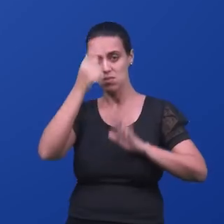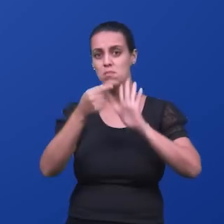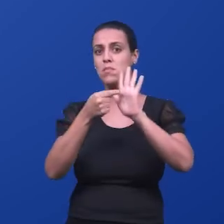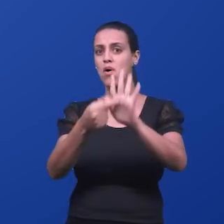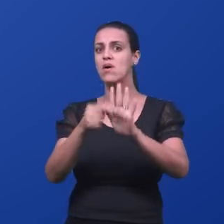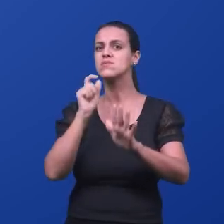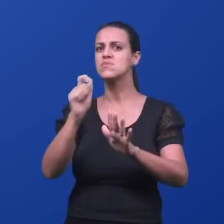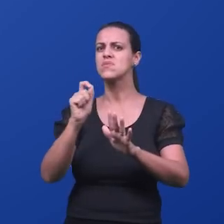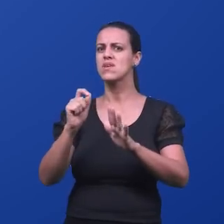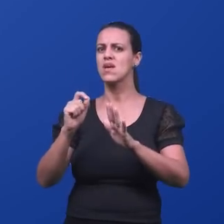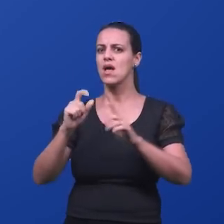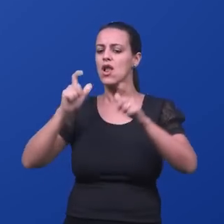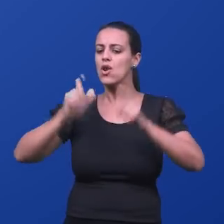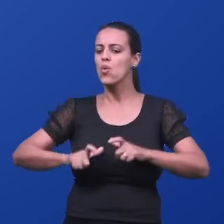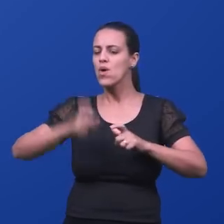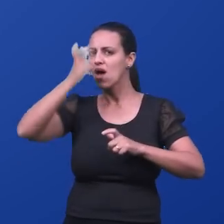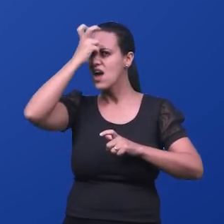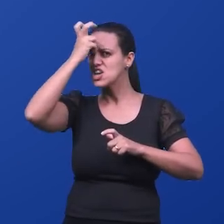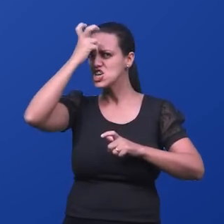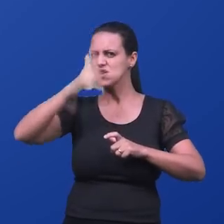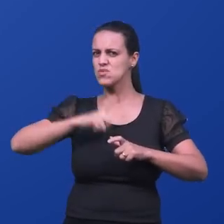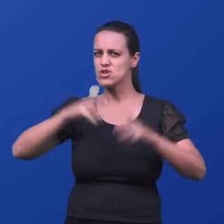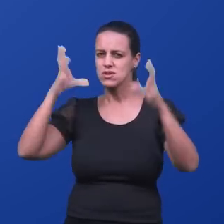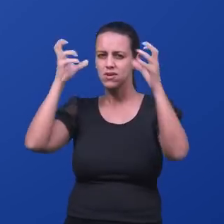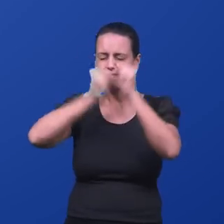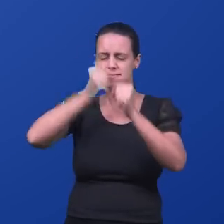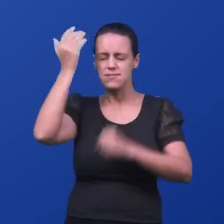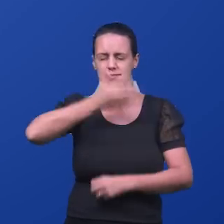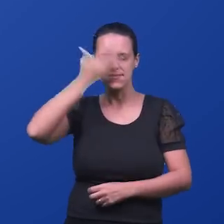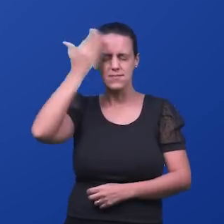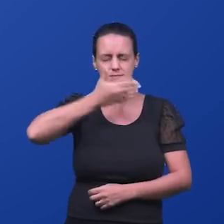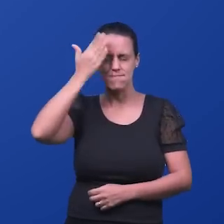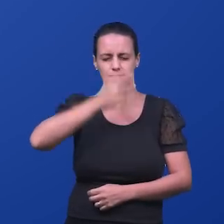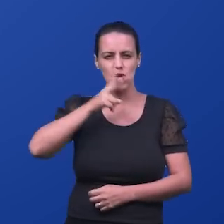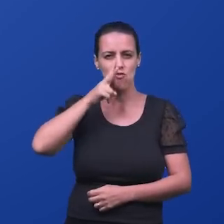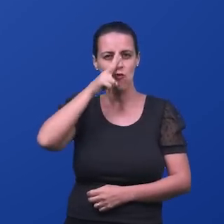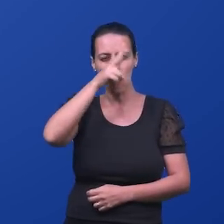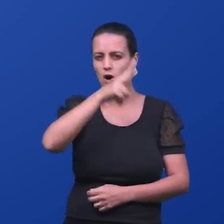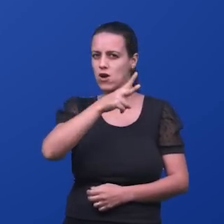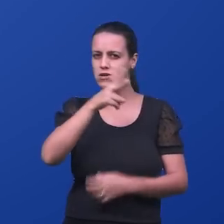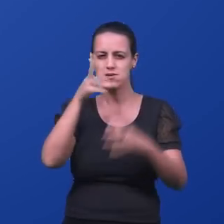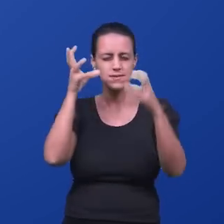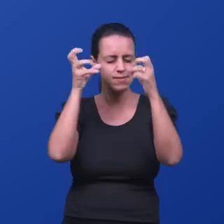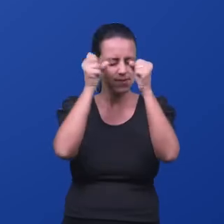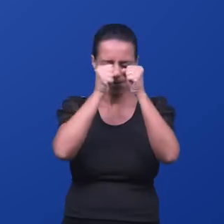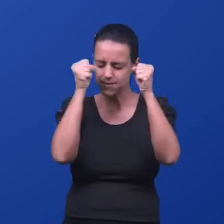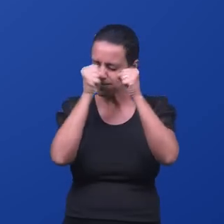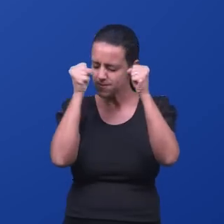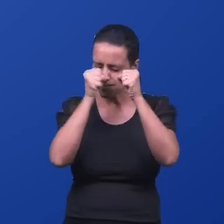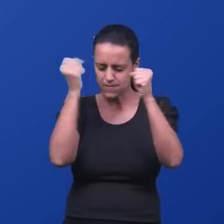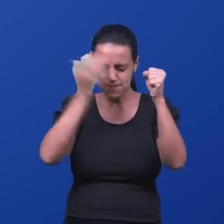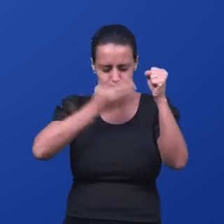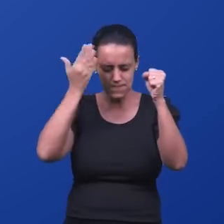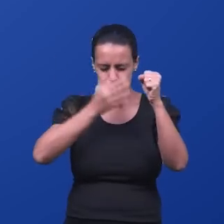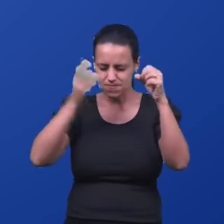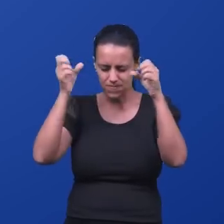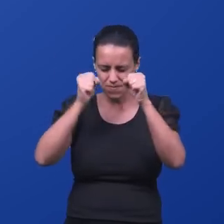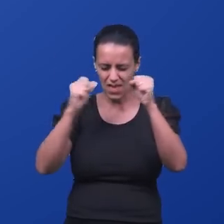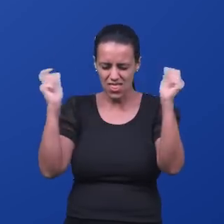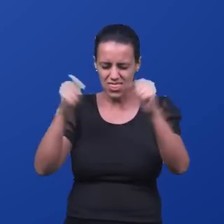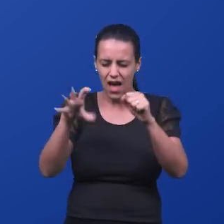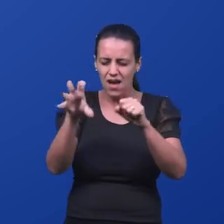densa treva, na penúltima praga, a praga das trevas. E as trevas eram tão densas que eram capazes de